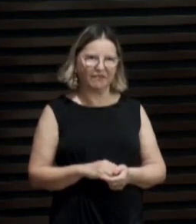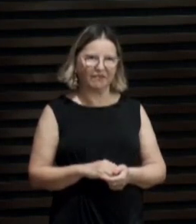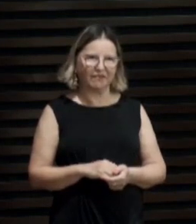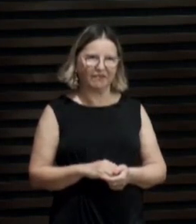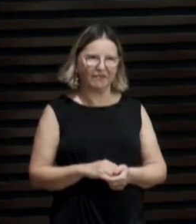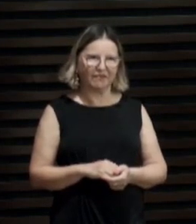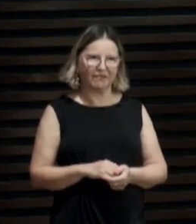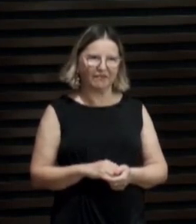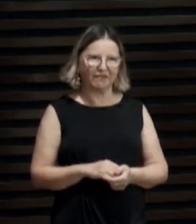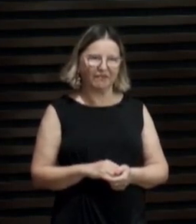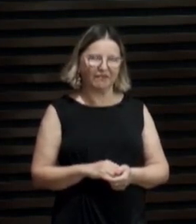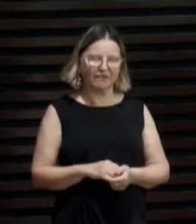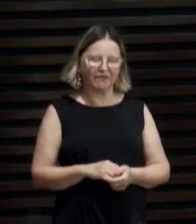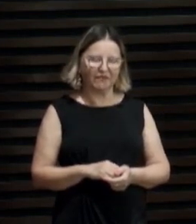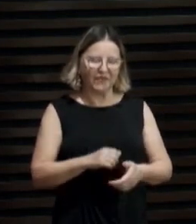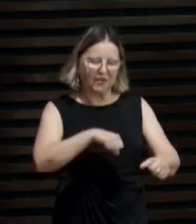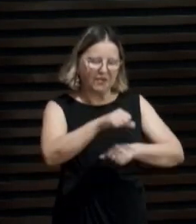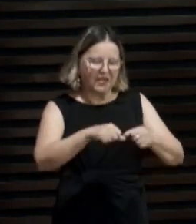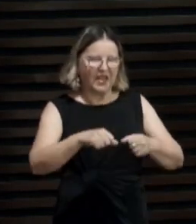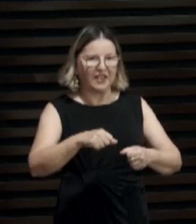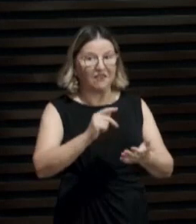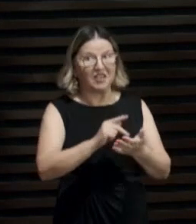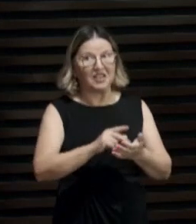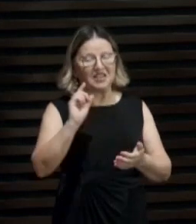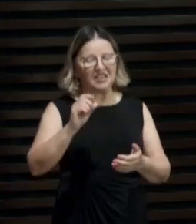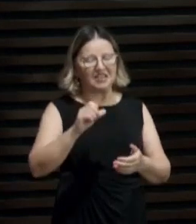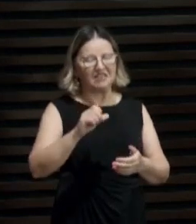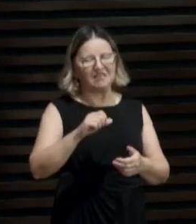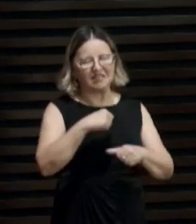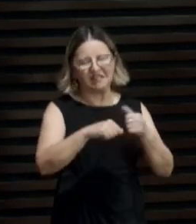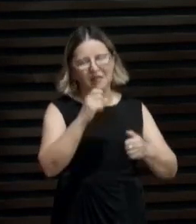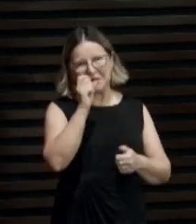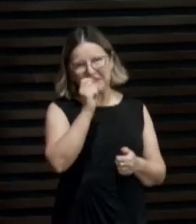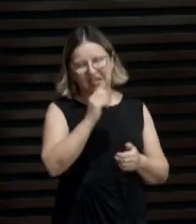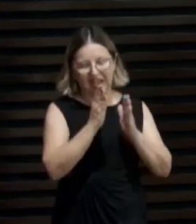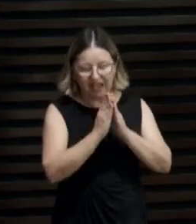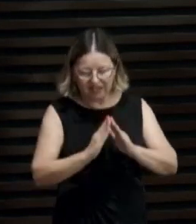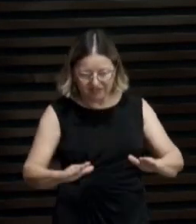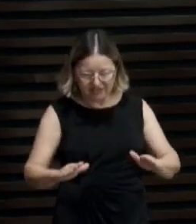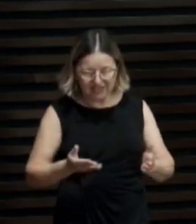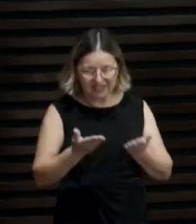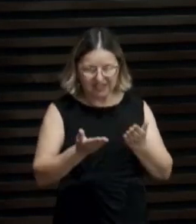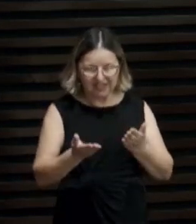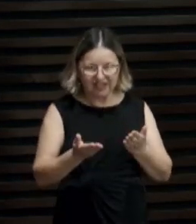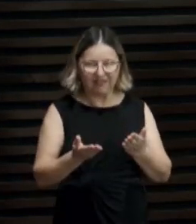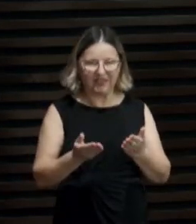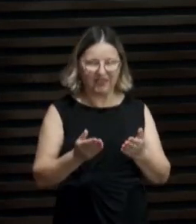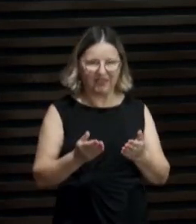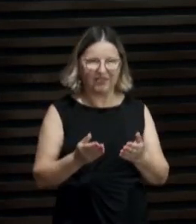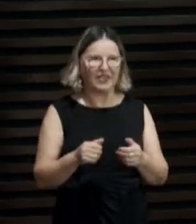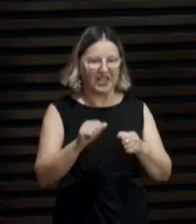Eles mudaram a verdade de Deus em mentira, adorando e servindo a criatura em lugar do Criador, o